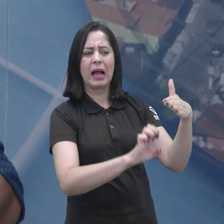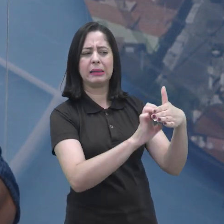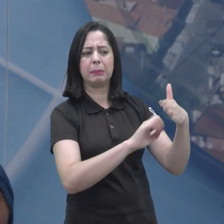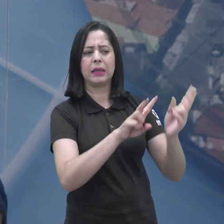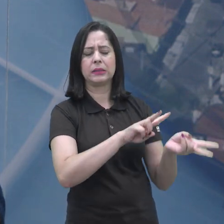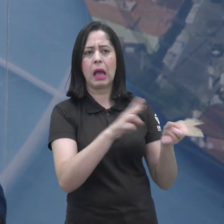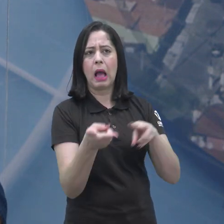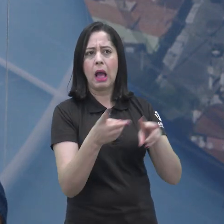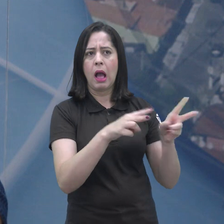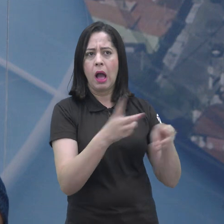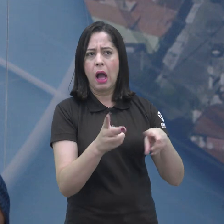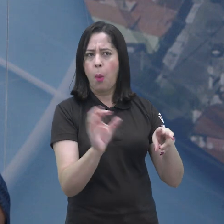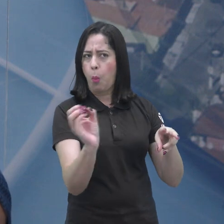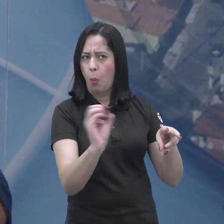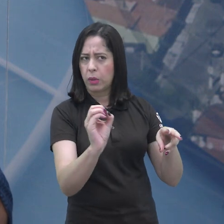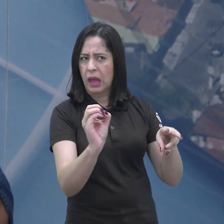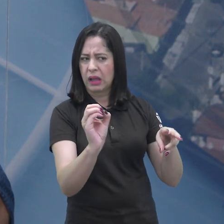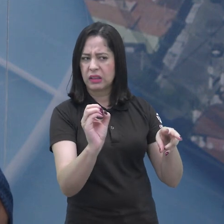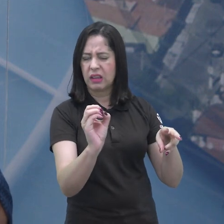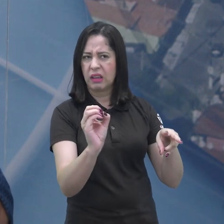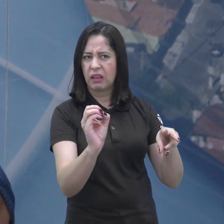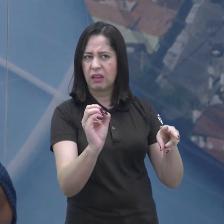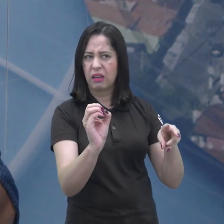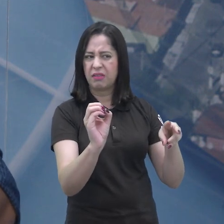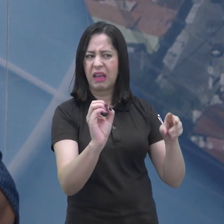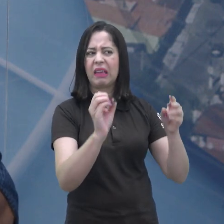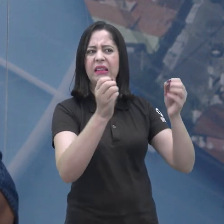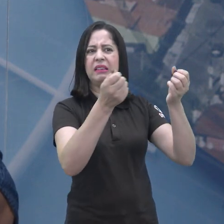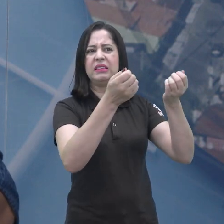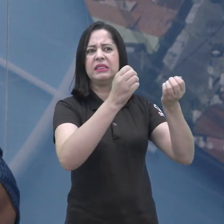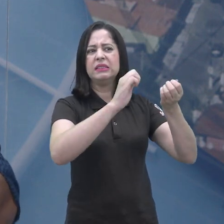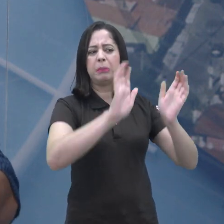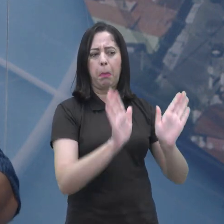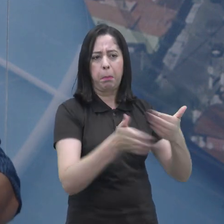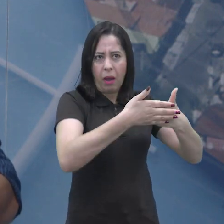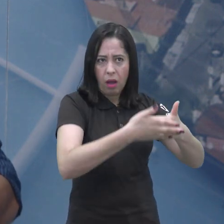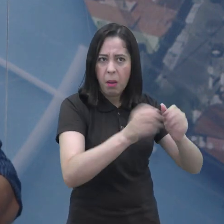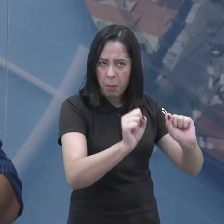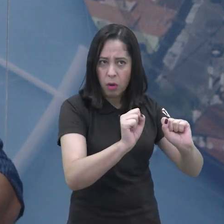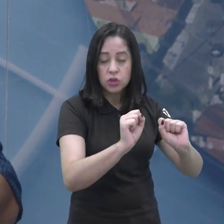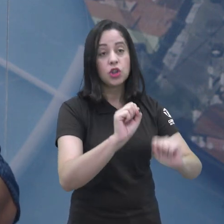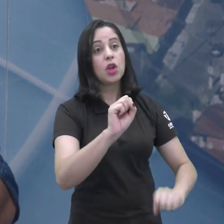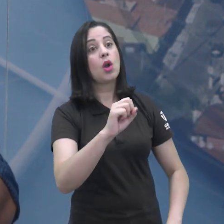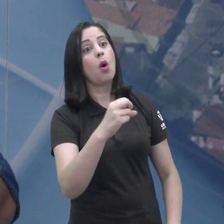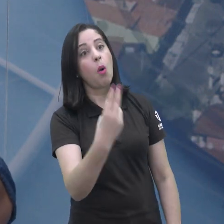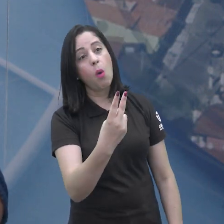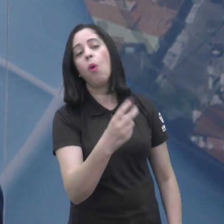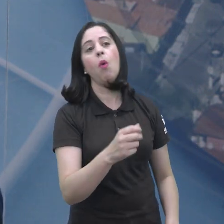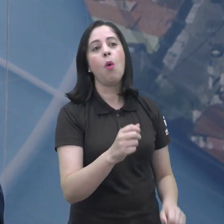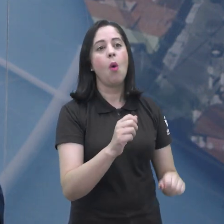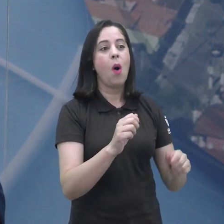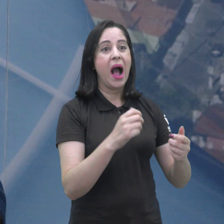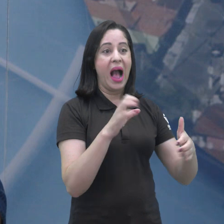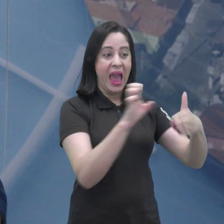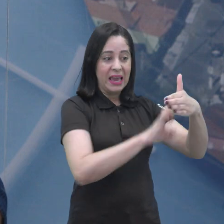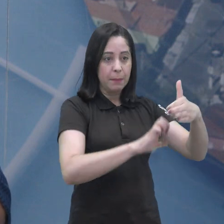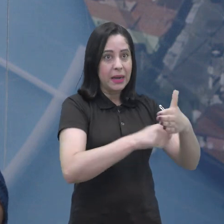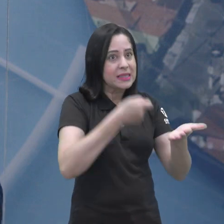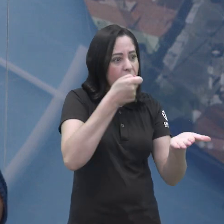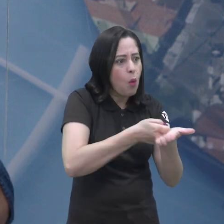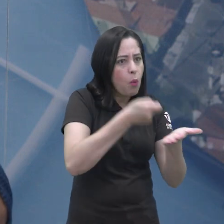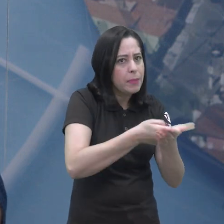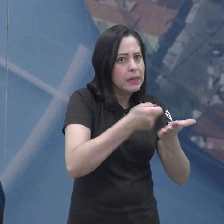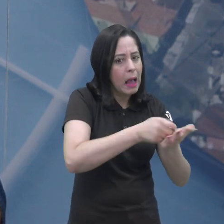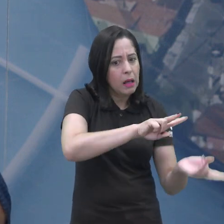fazem essa transição podem fazer sucesso hoje em dia? E digo mais, Toda empresa precisa fazer a transição? Como